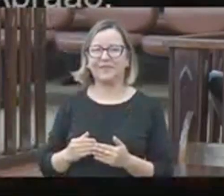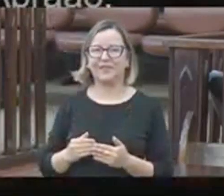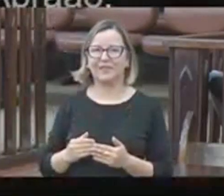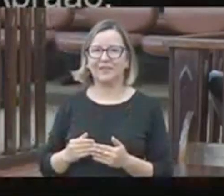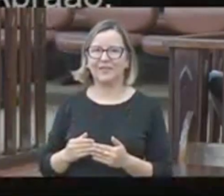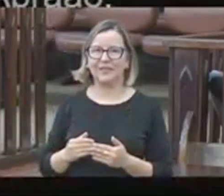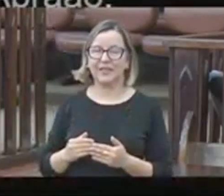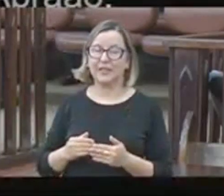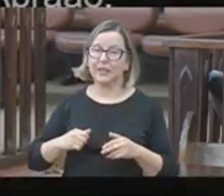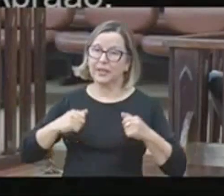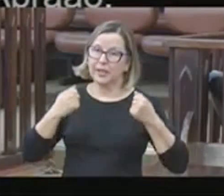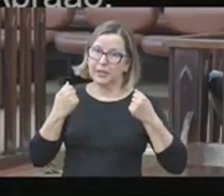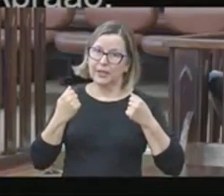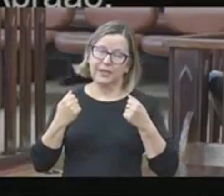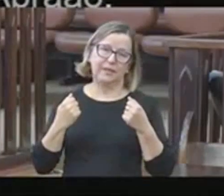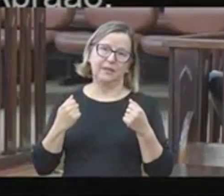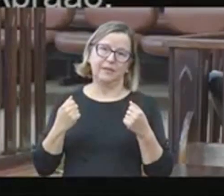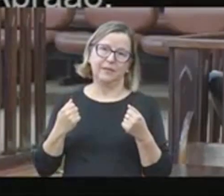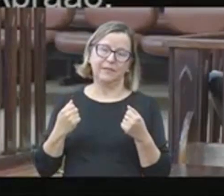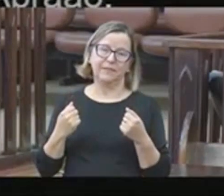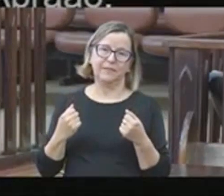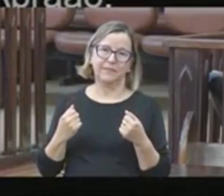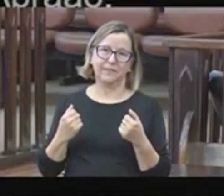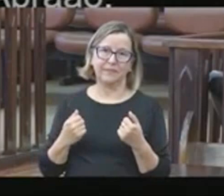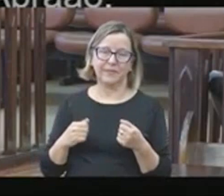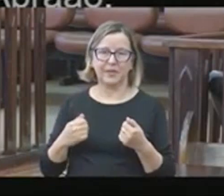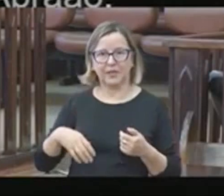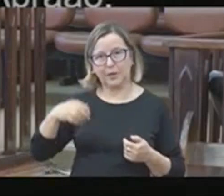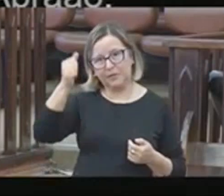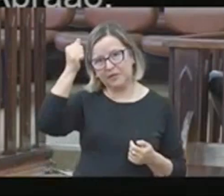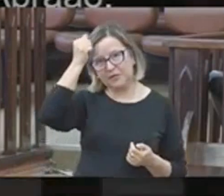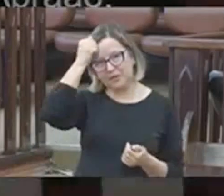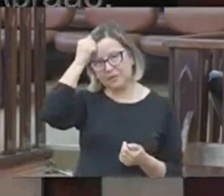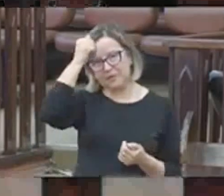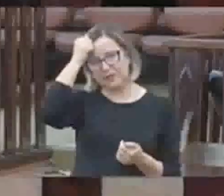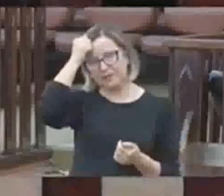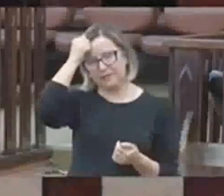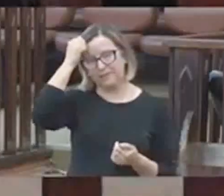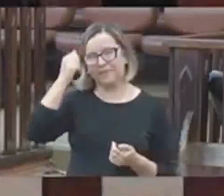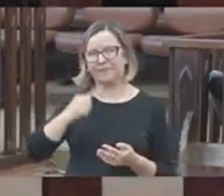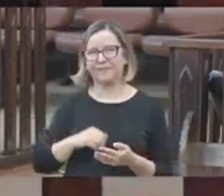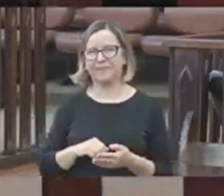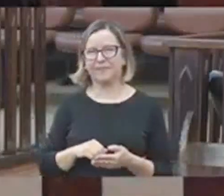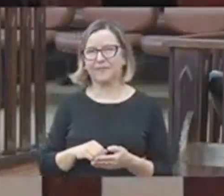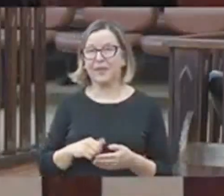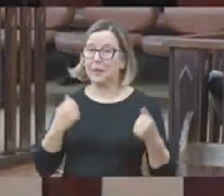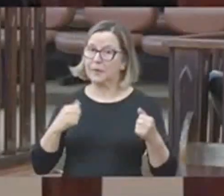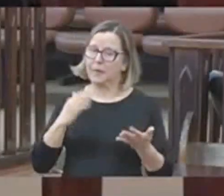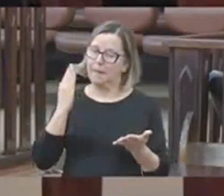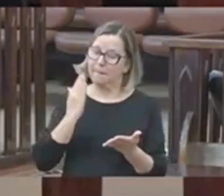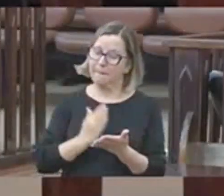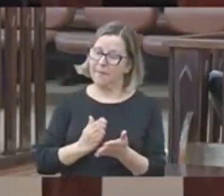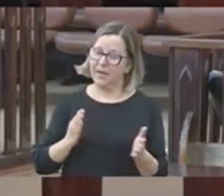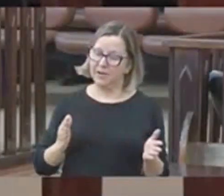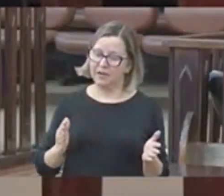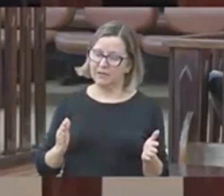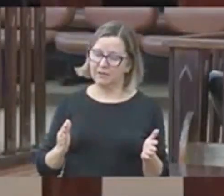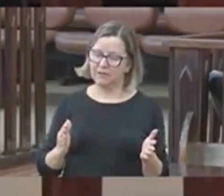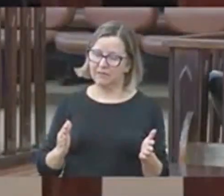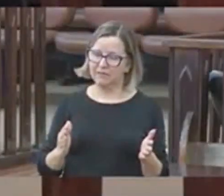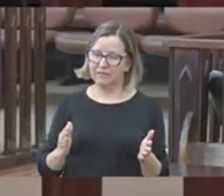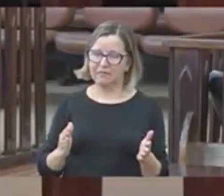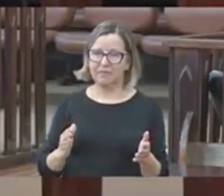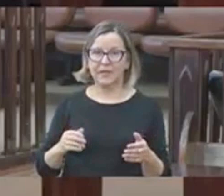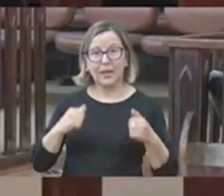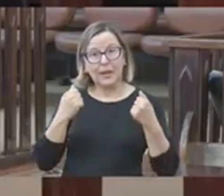frutos dignos de arrependimento. Amados, é necessário parar. É necessário que o marido